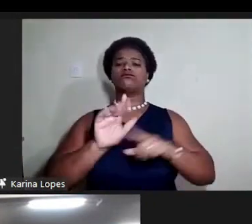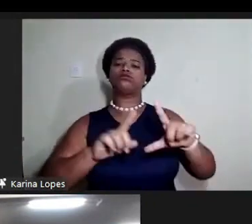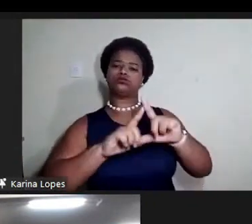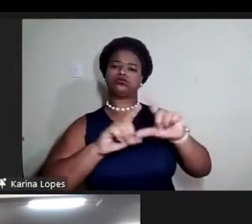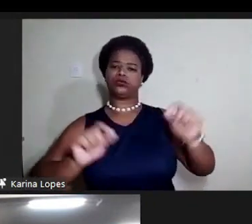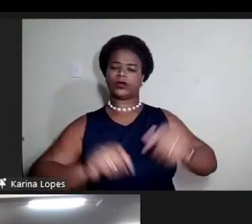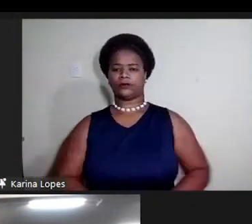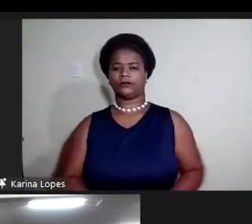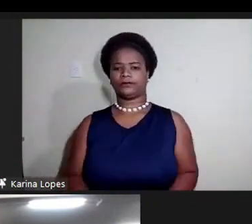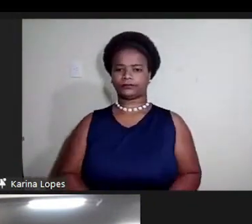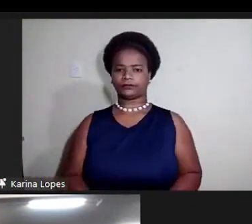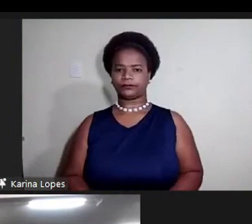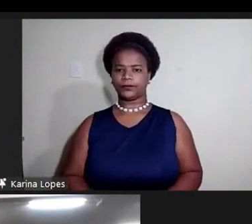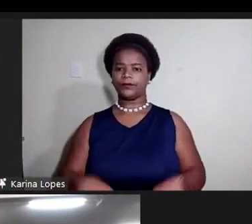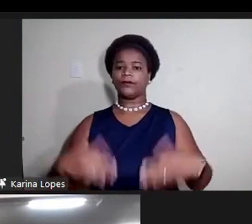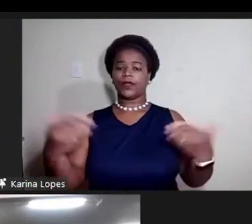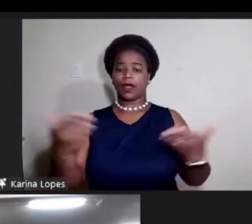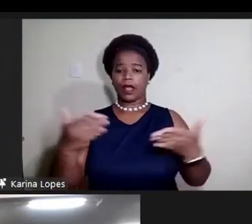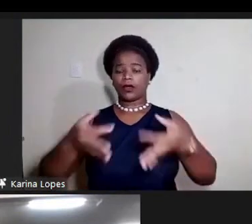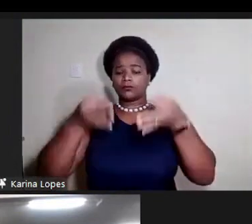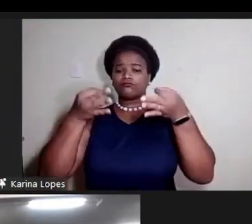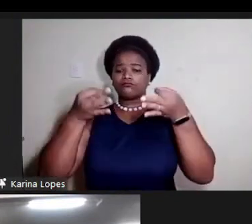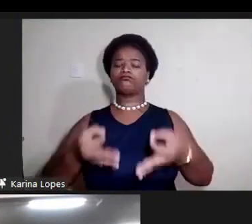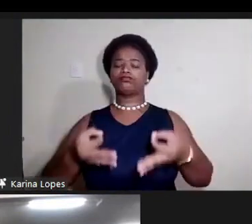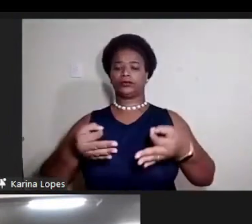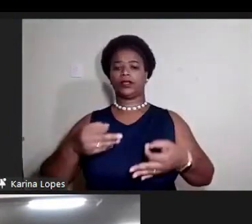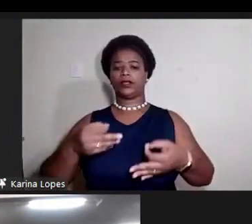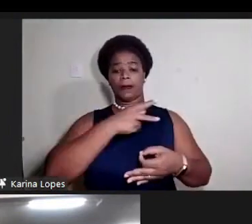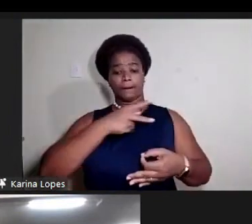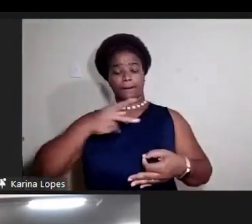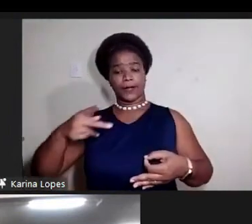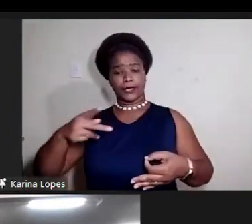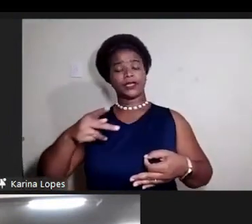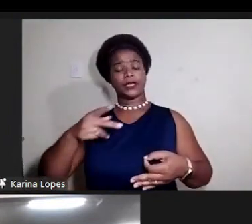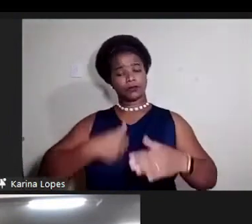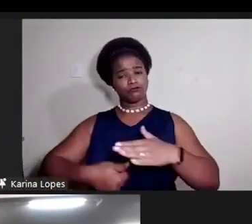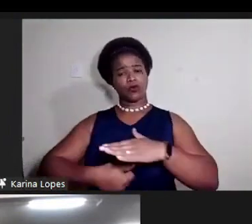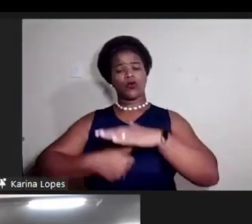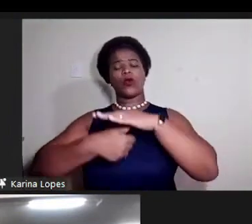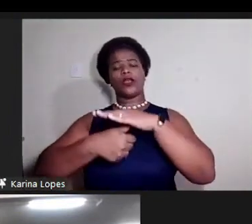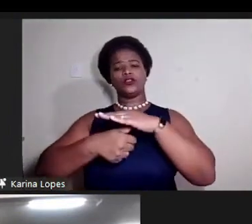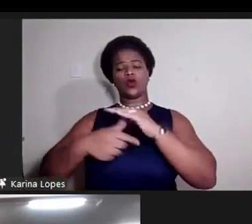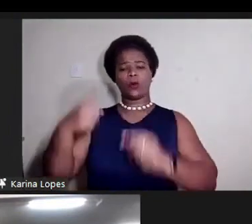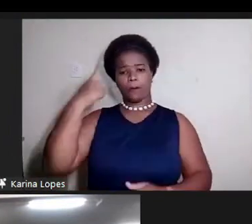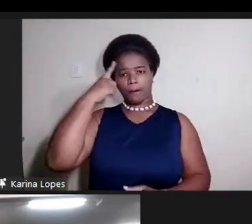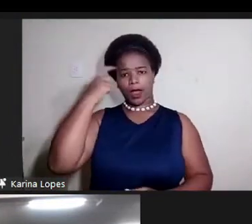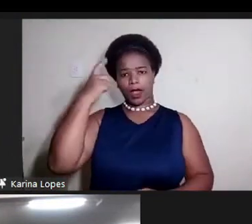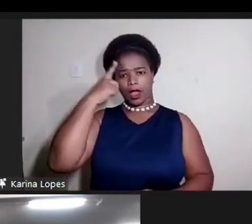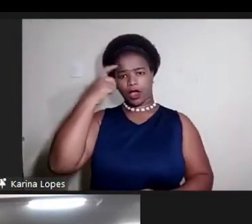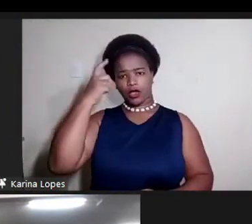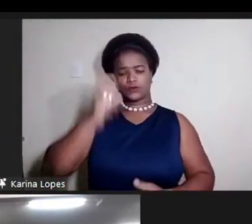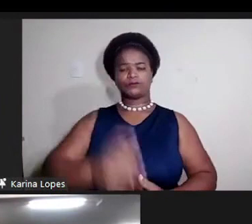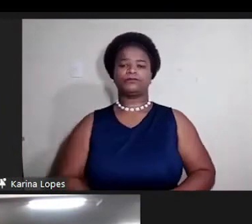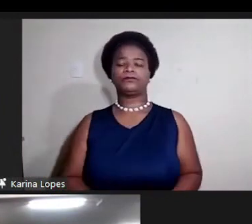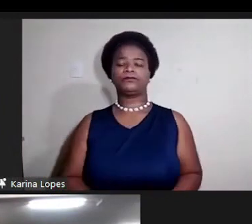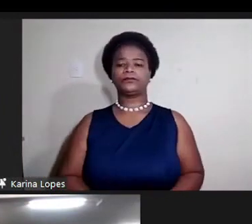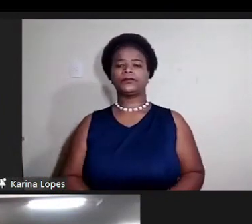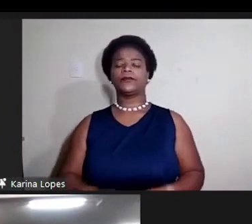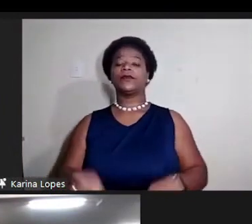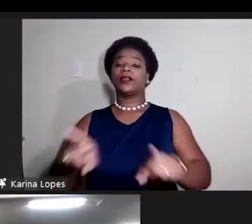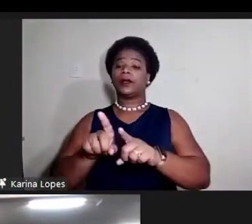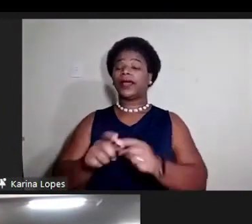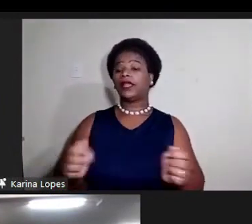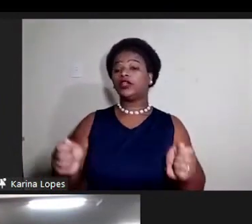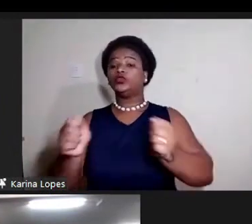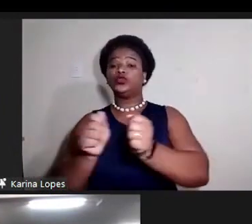forma solene, sob a presidência do magnífico reitor, professor Marcos Vinícius Davi, acompanhando o magnífico reitor, também